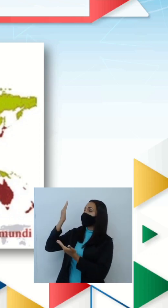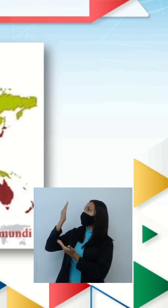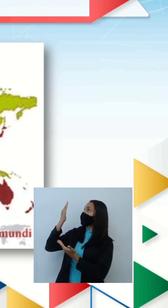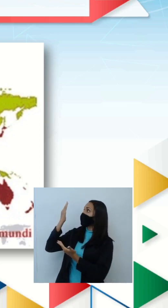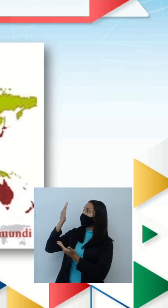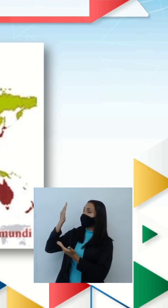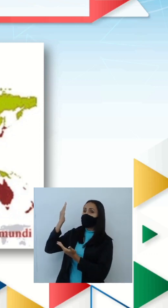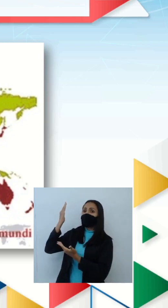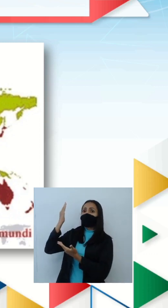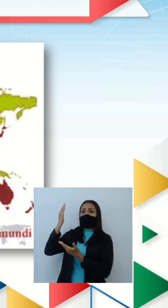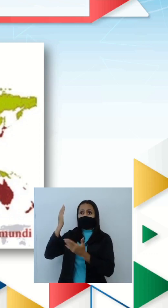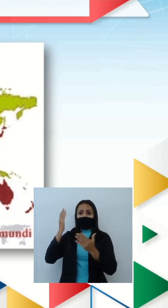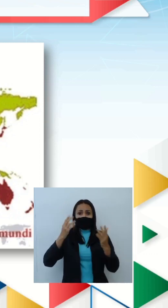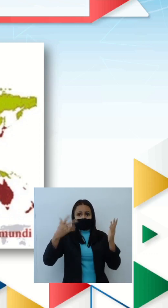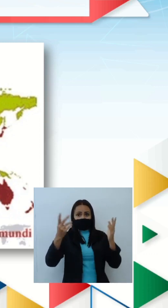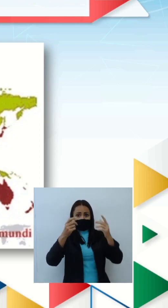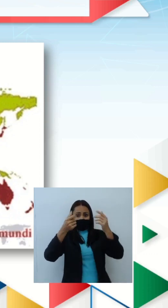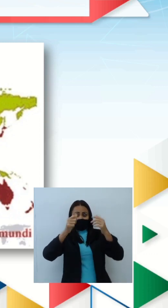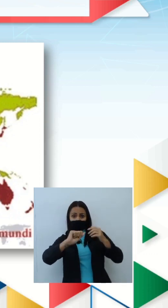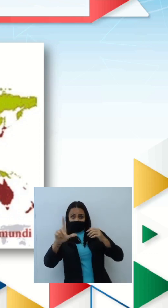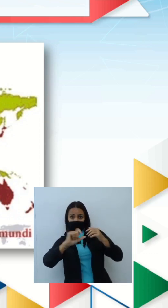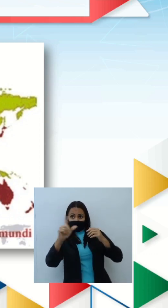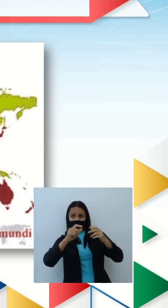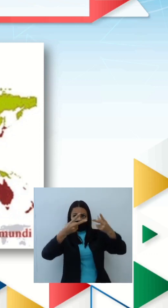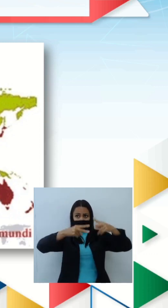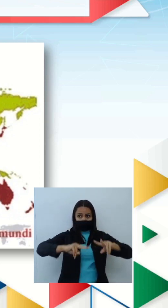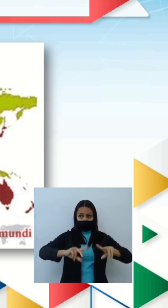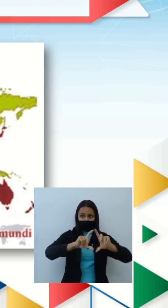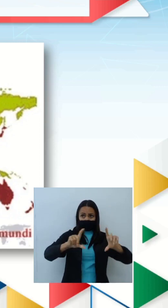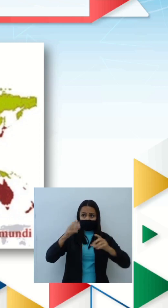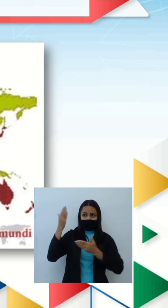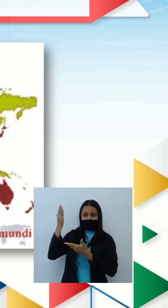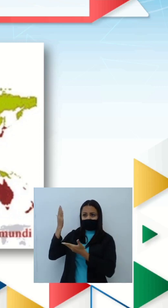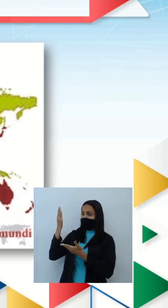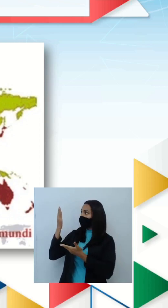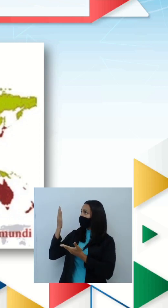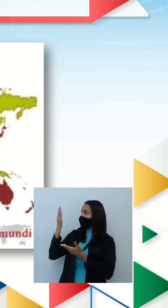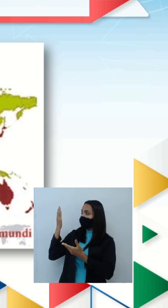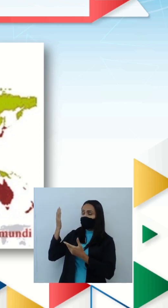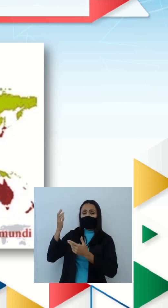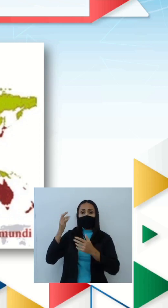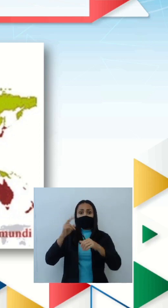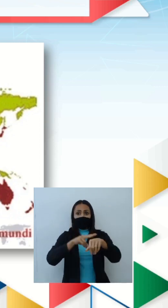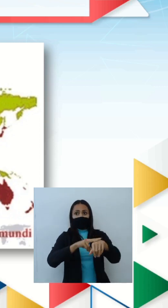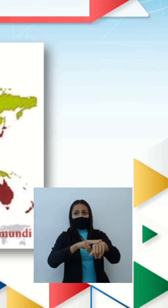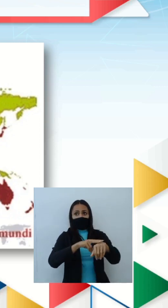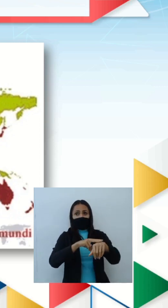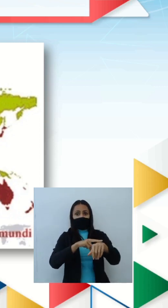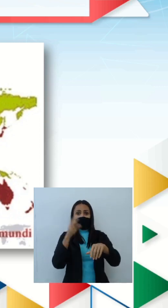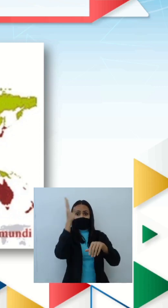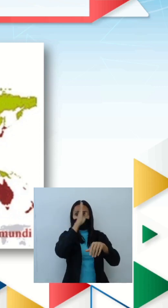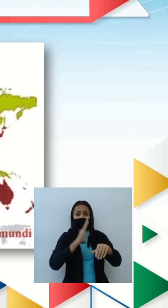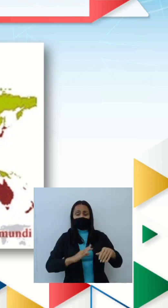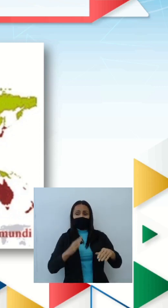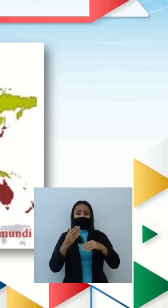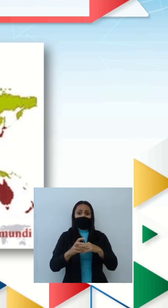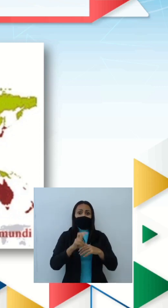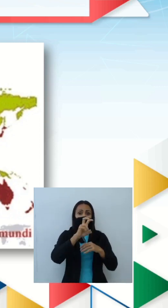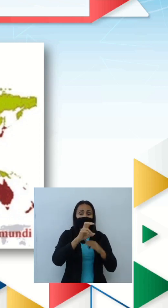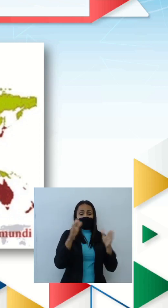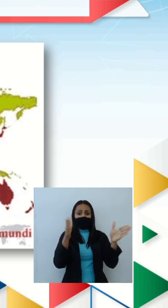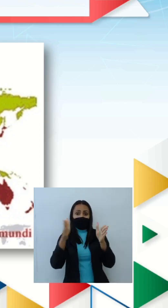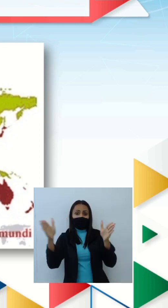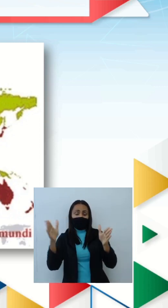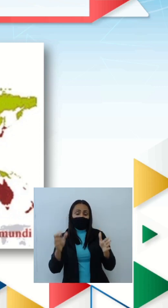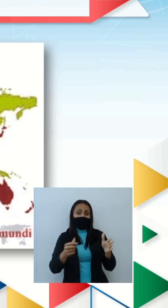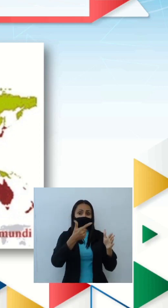o azulzinho que está abaixo de $5.000, o verdinho que o Brasil está inserido nele está entre 5 mil a 25 mil dólares